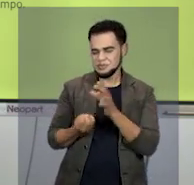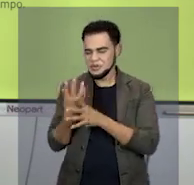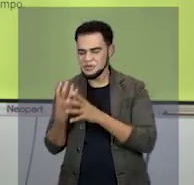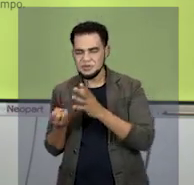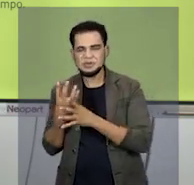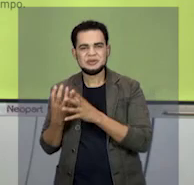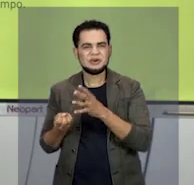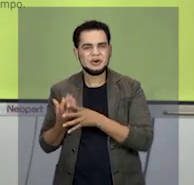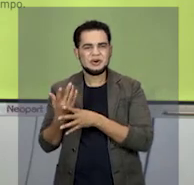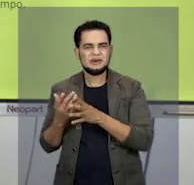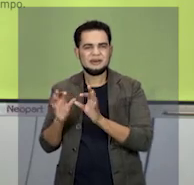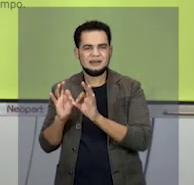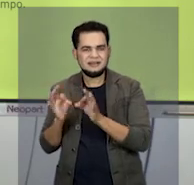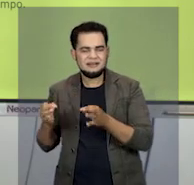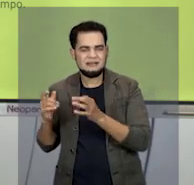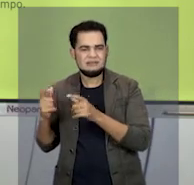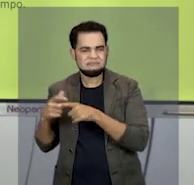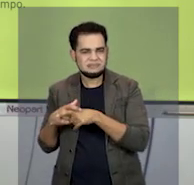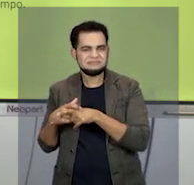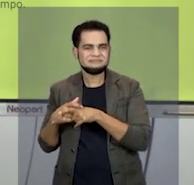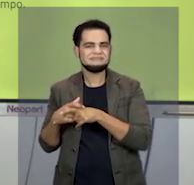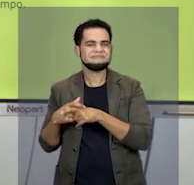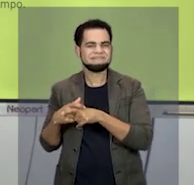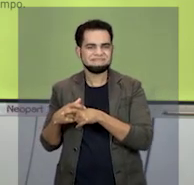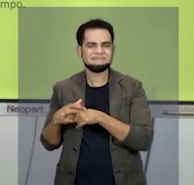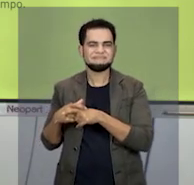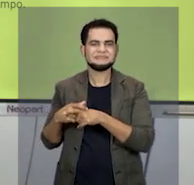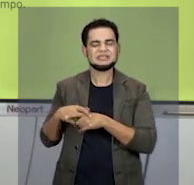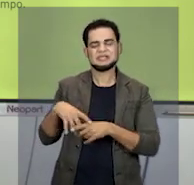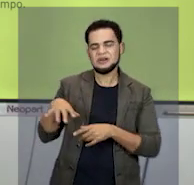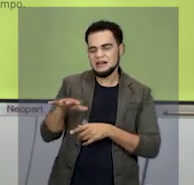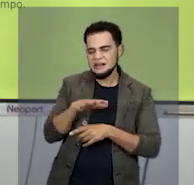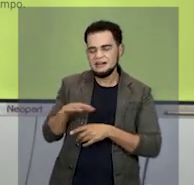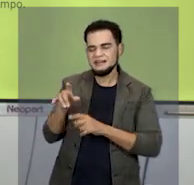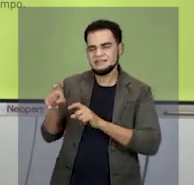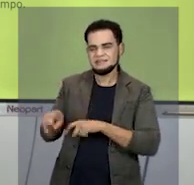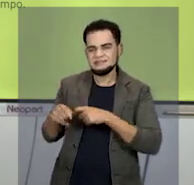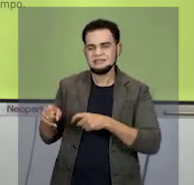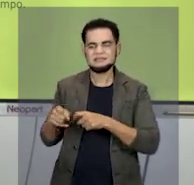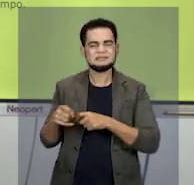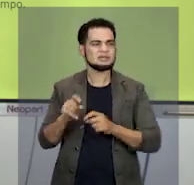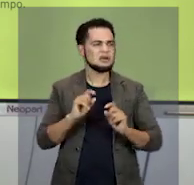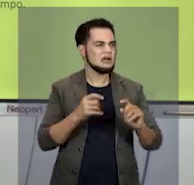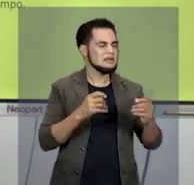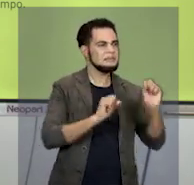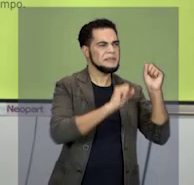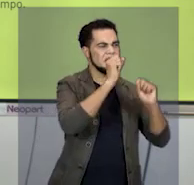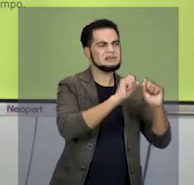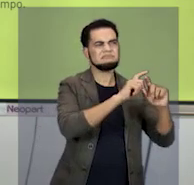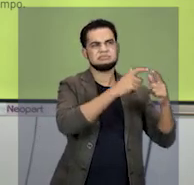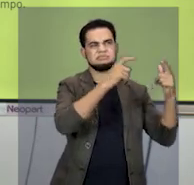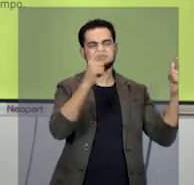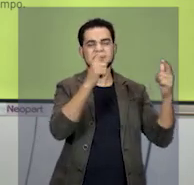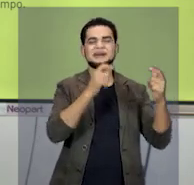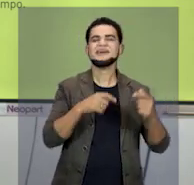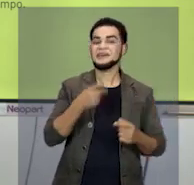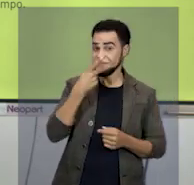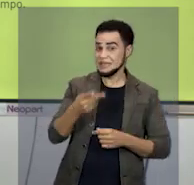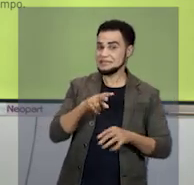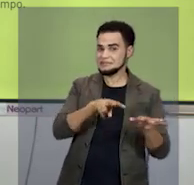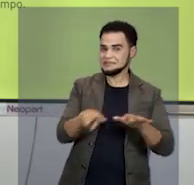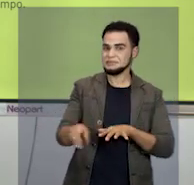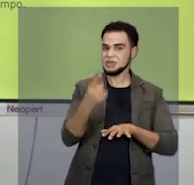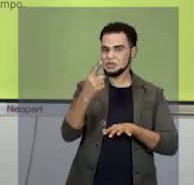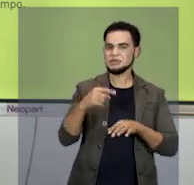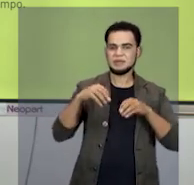né, com o espaço agrário, né, essa luta, né, ou seja, nós falamos na semana 1 da